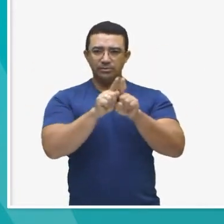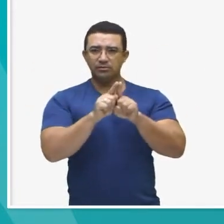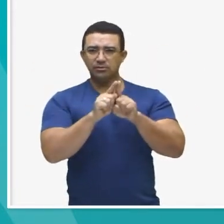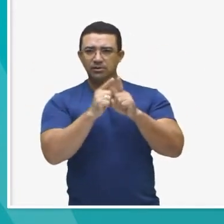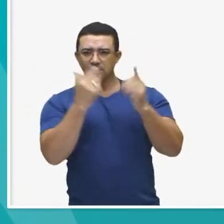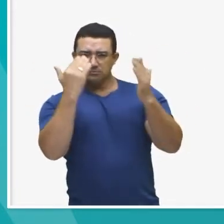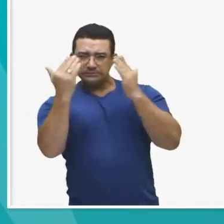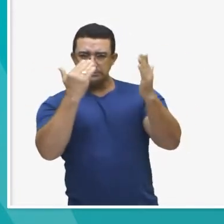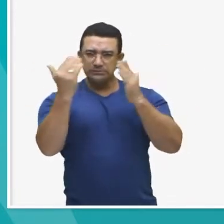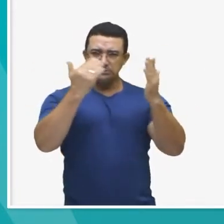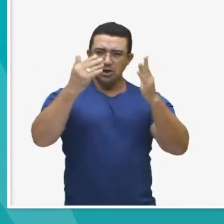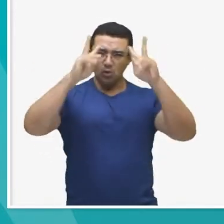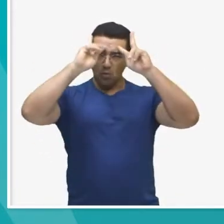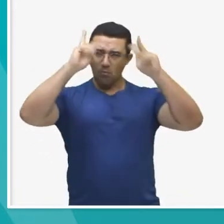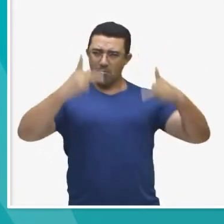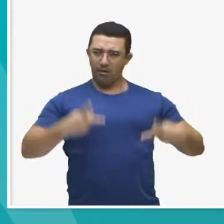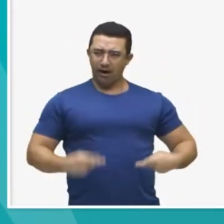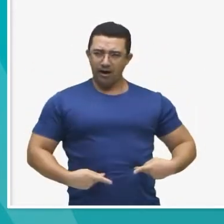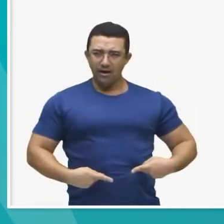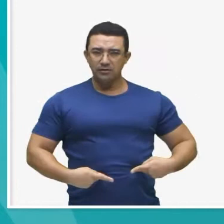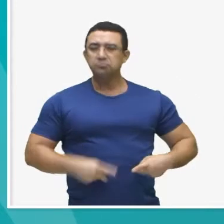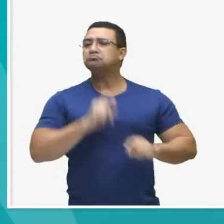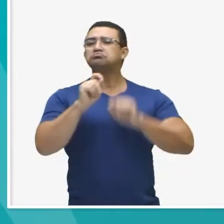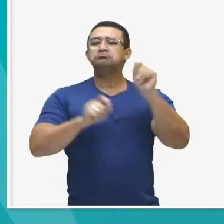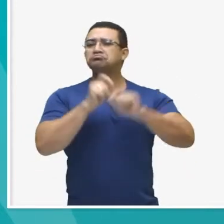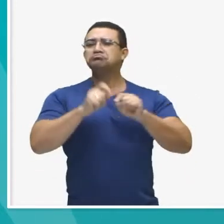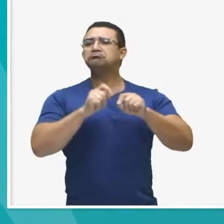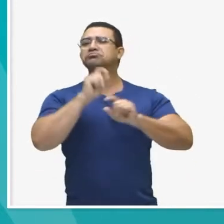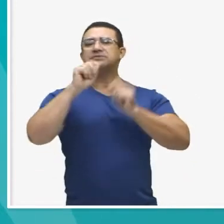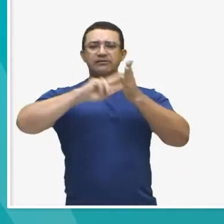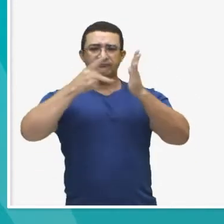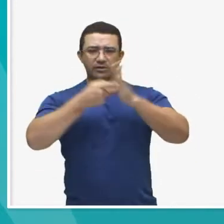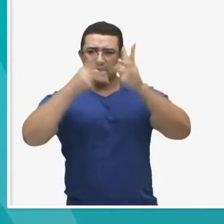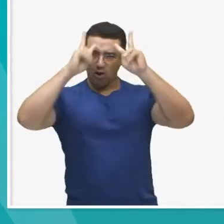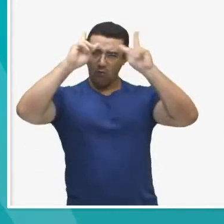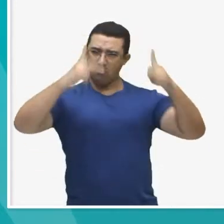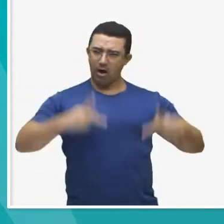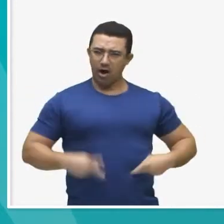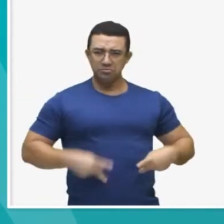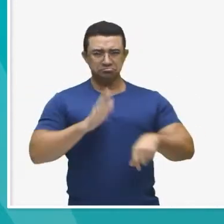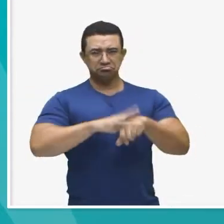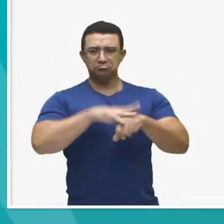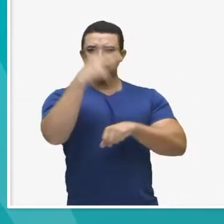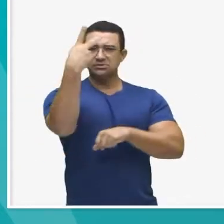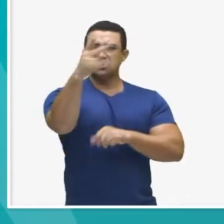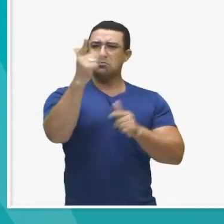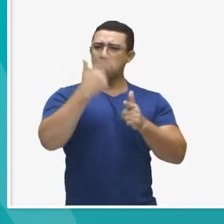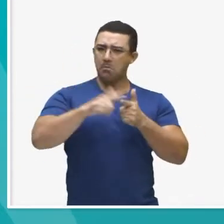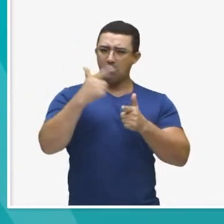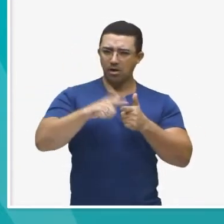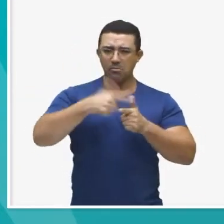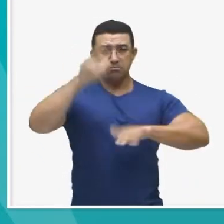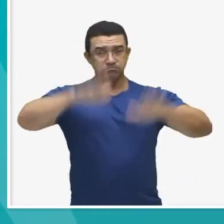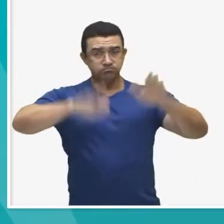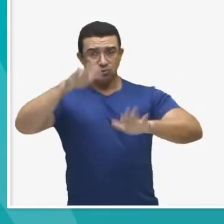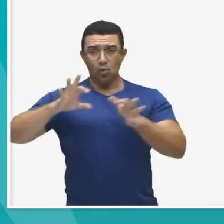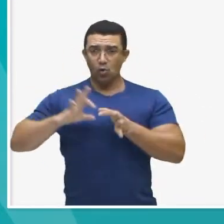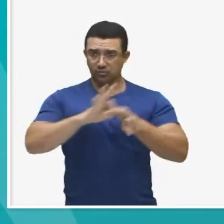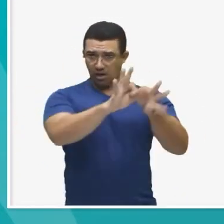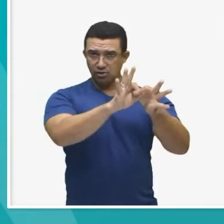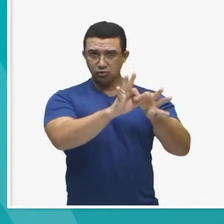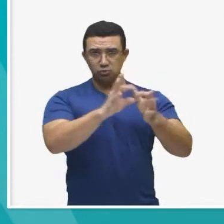quem é esse ser humano mediante as problemáticas, mediante o contexto no qual vive, isso vai